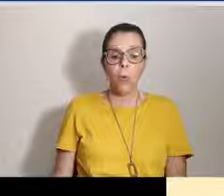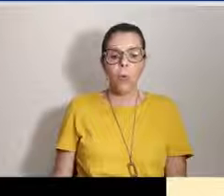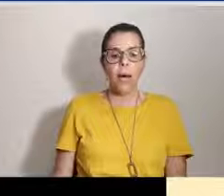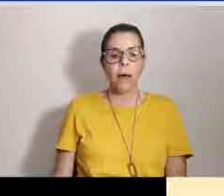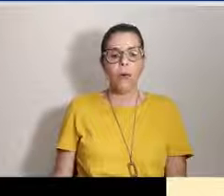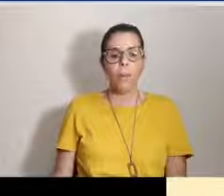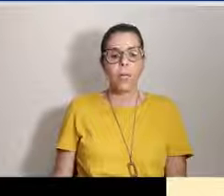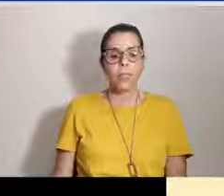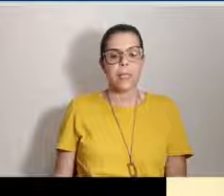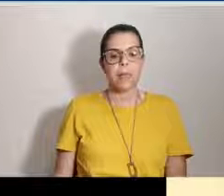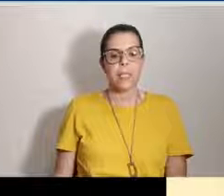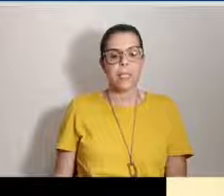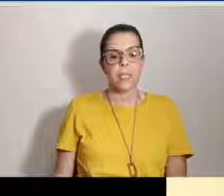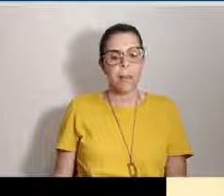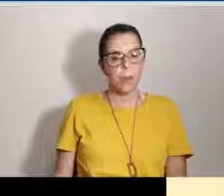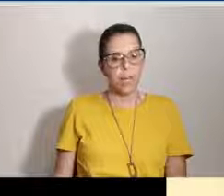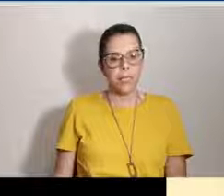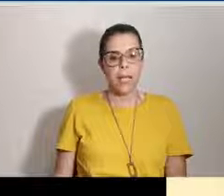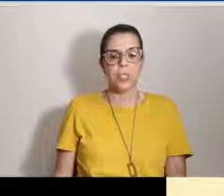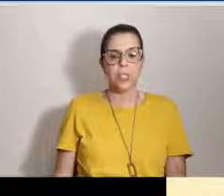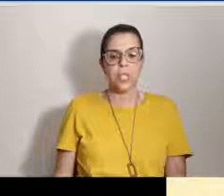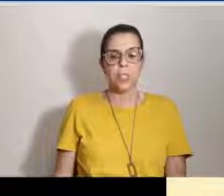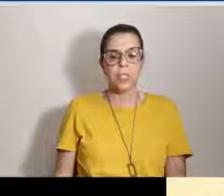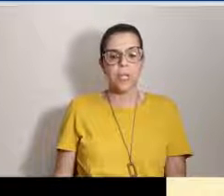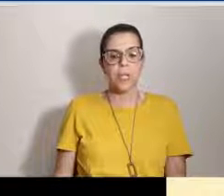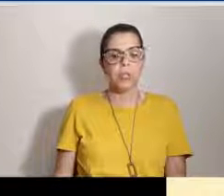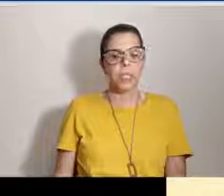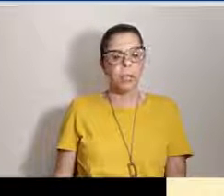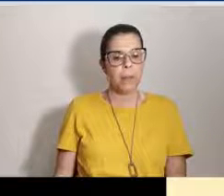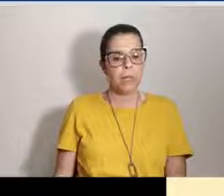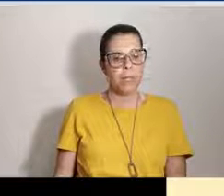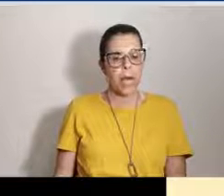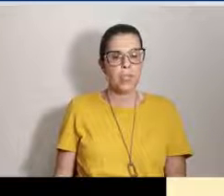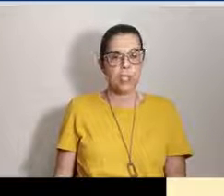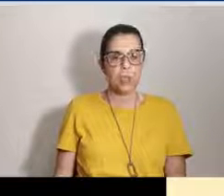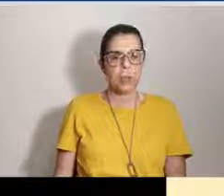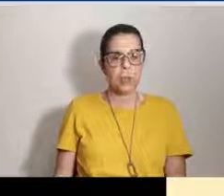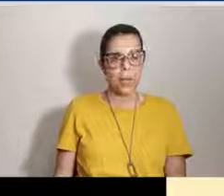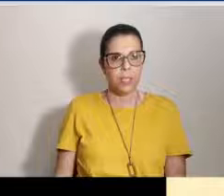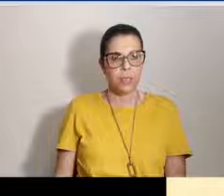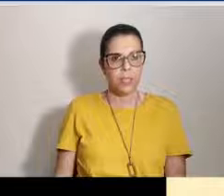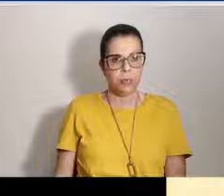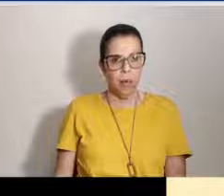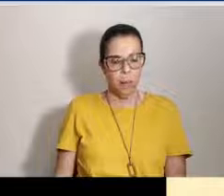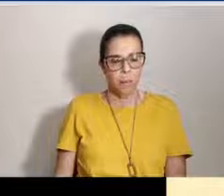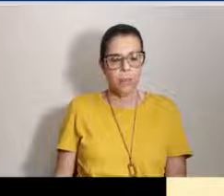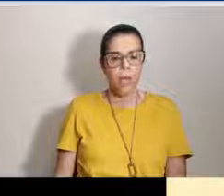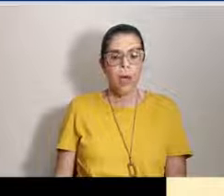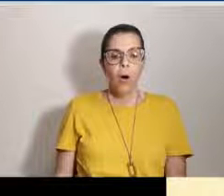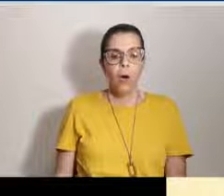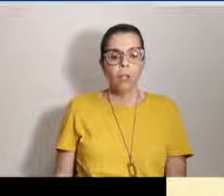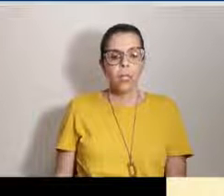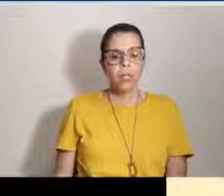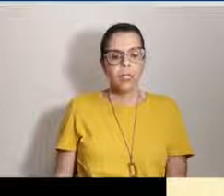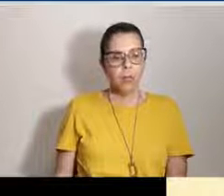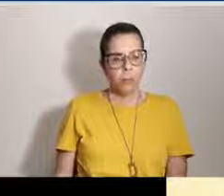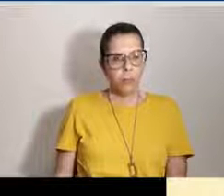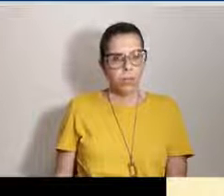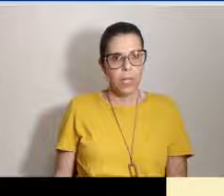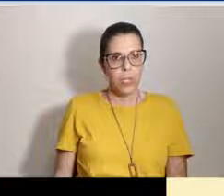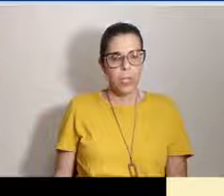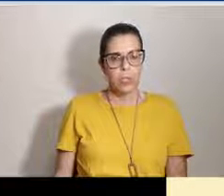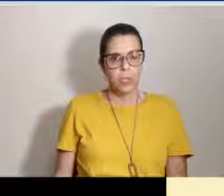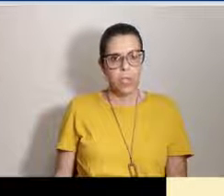assim como a compreensão das temporalidades de ensino e de aprendizagem no ambiente virtual. Outra